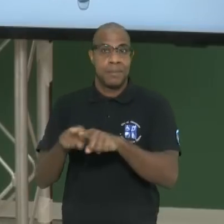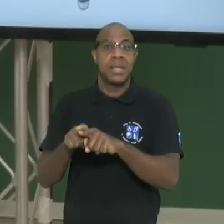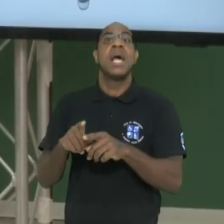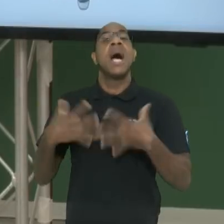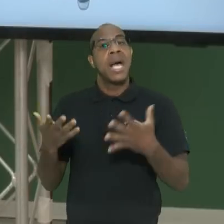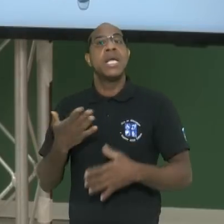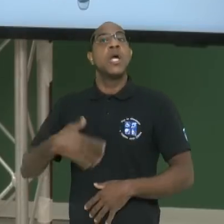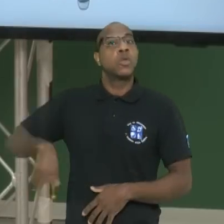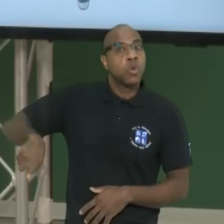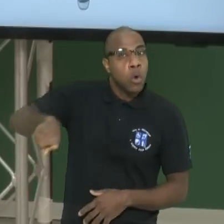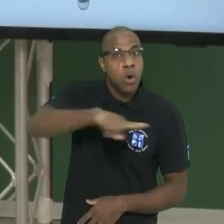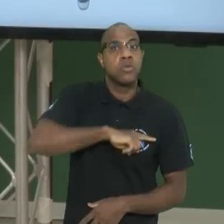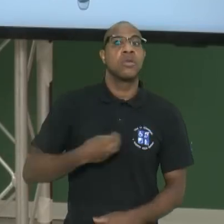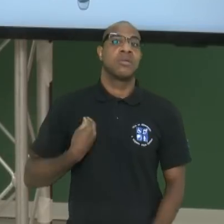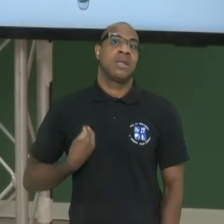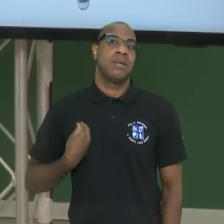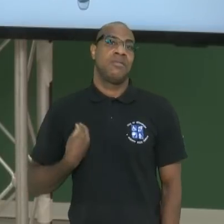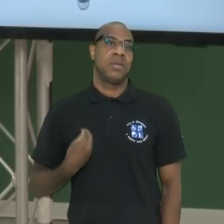nutridos com este